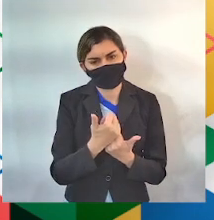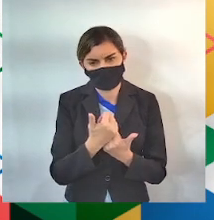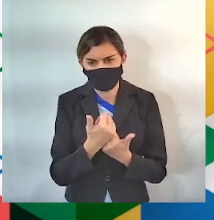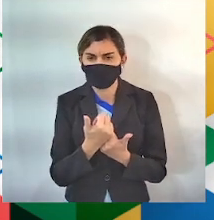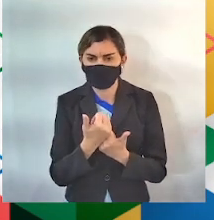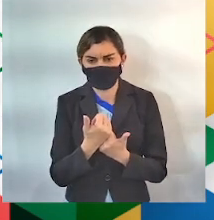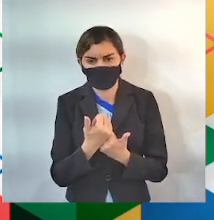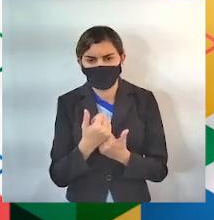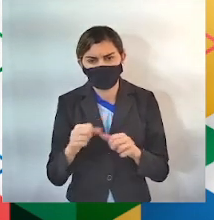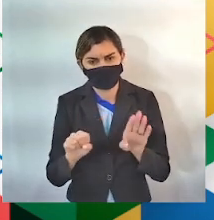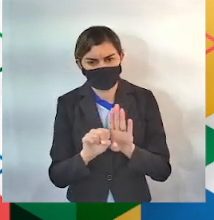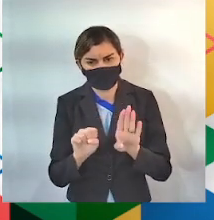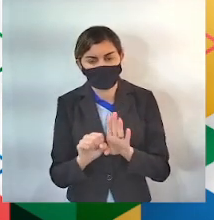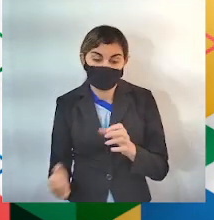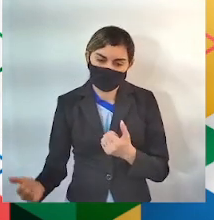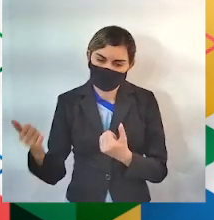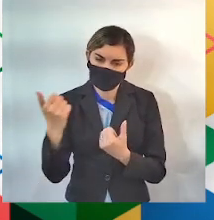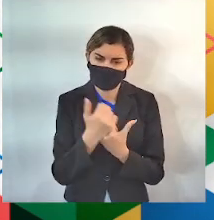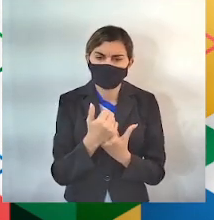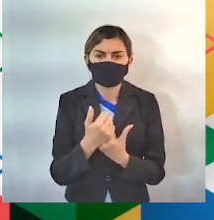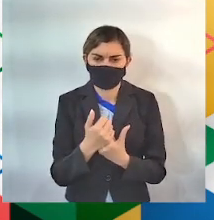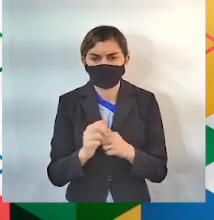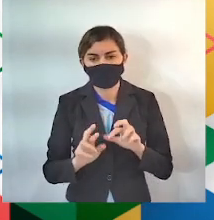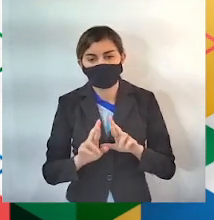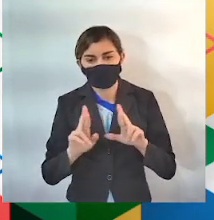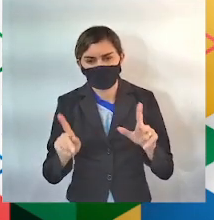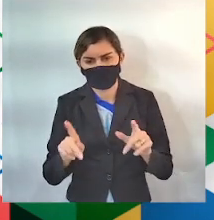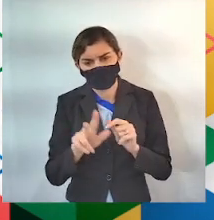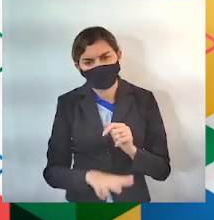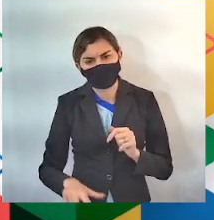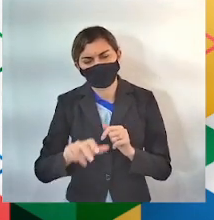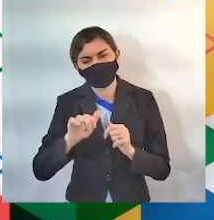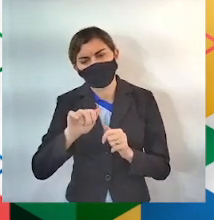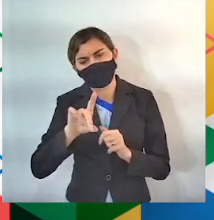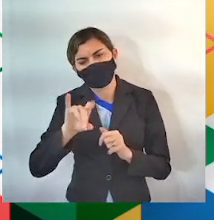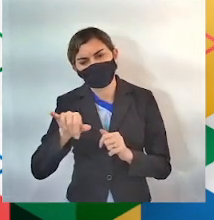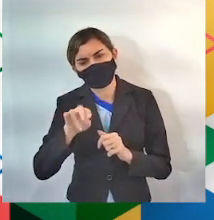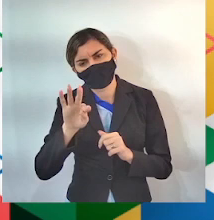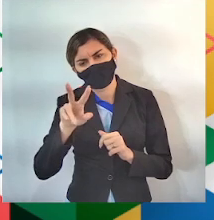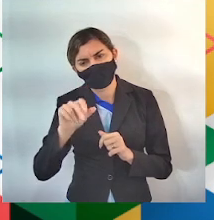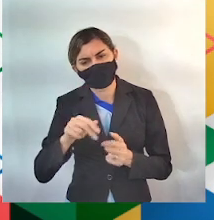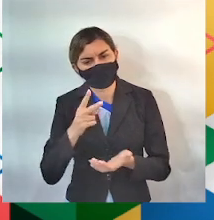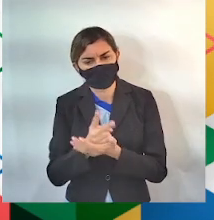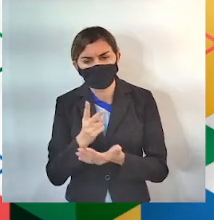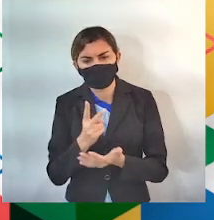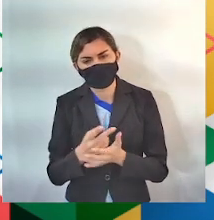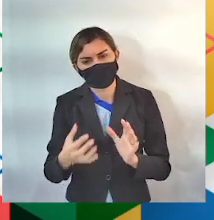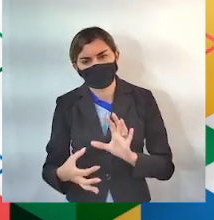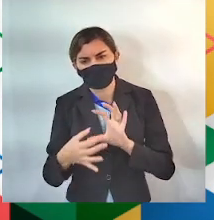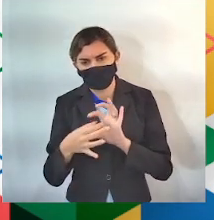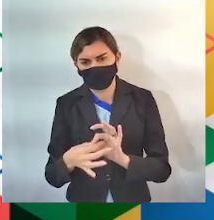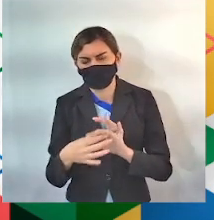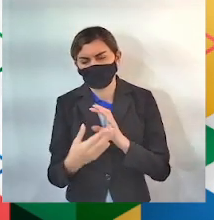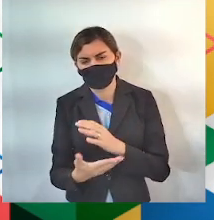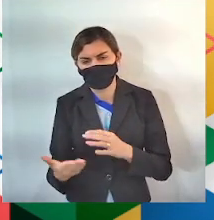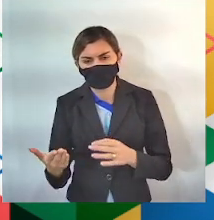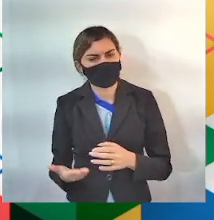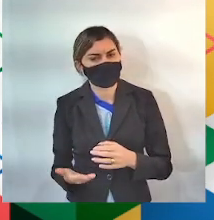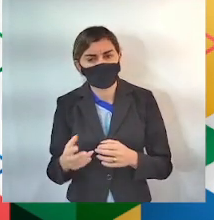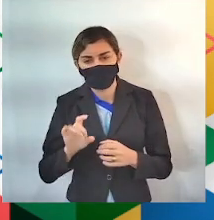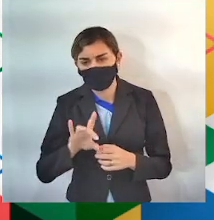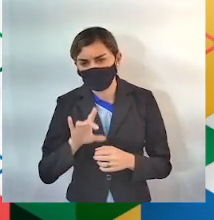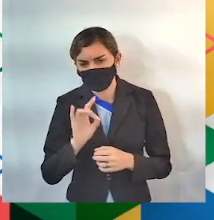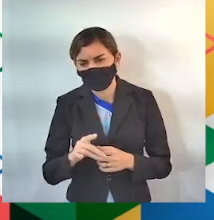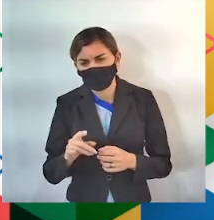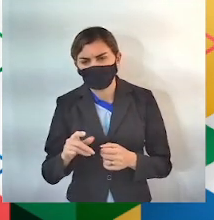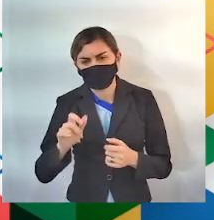o substantivo e, diferentemente dos pronomes adjetivos, que são sempre ligados a ele. Eles não sofrem